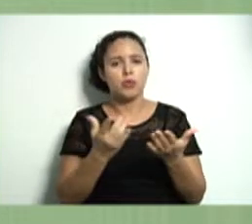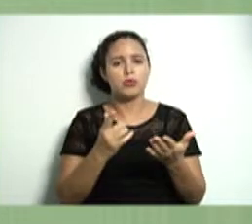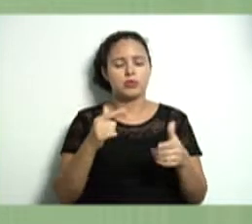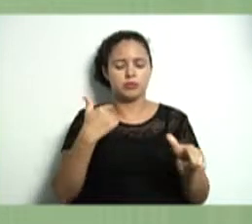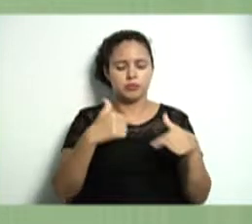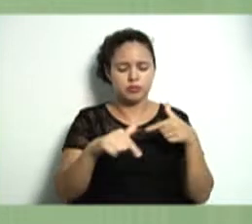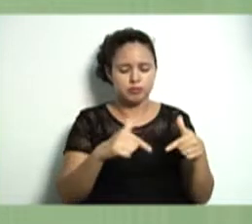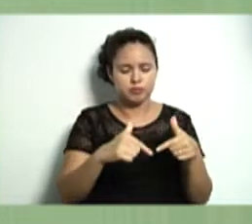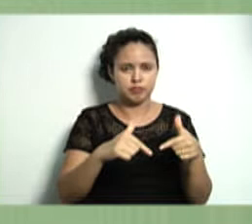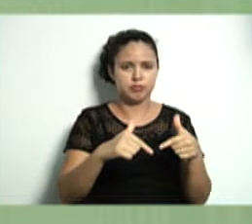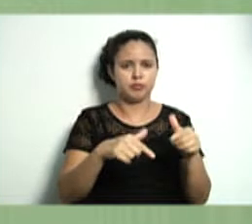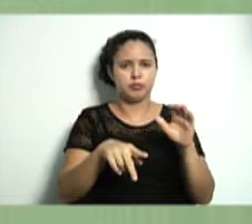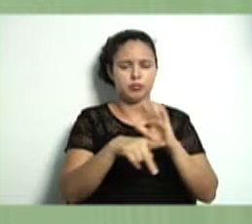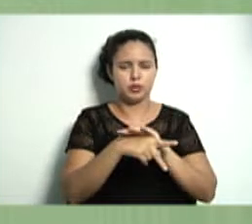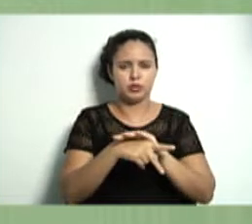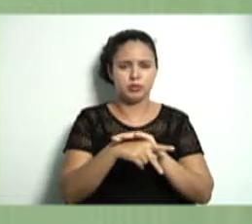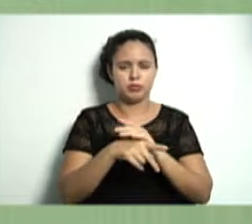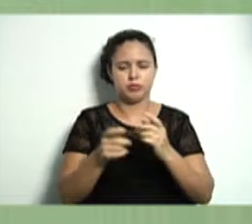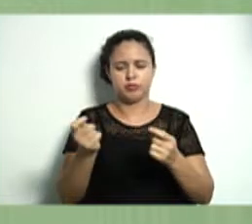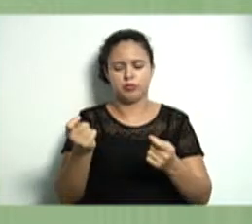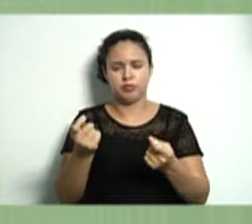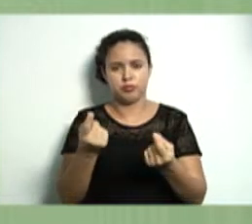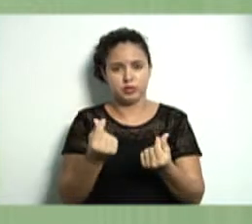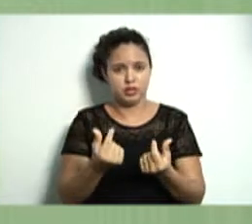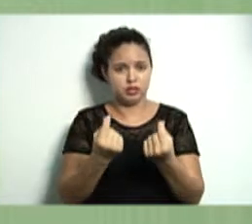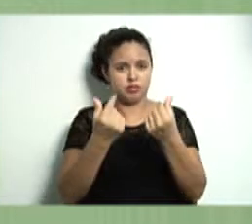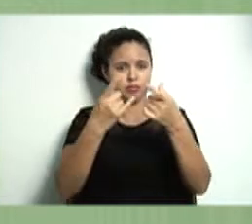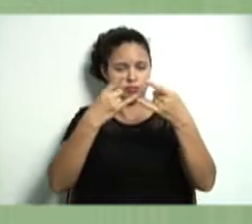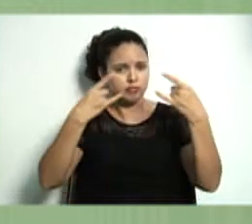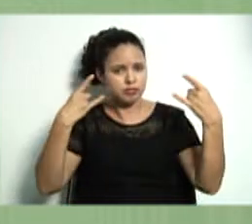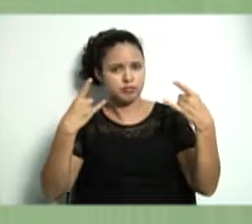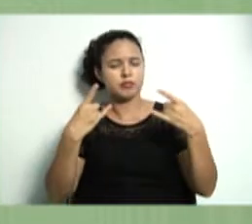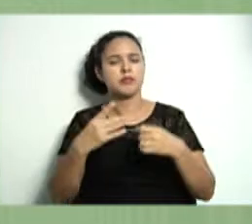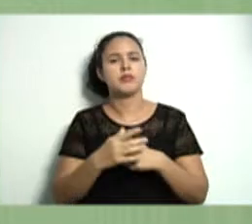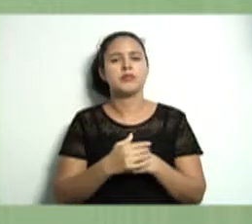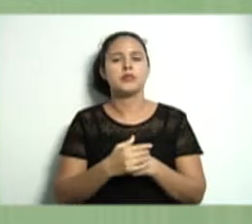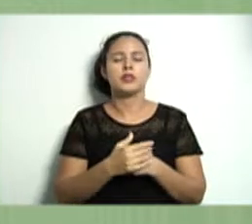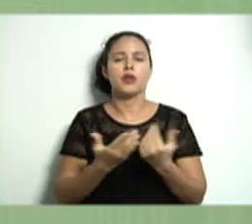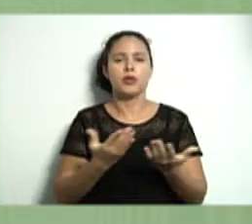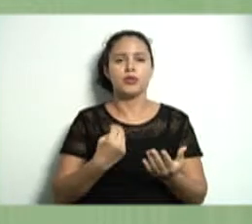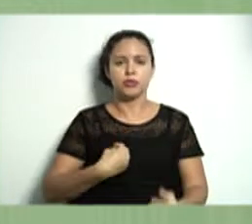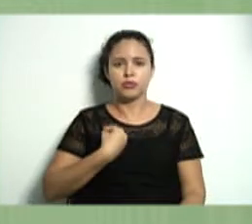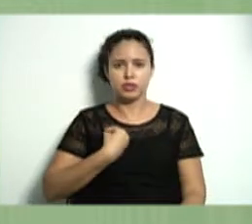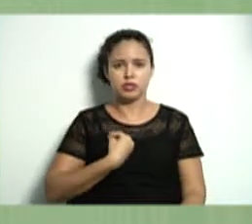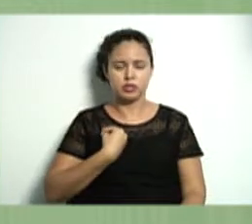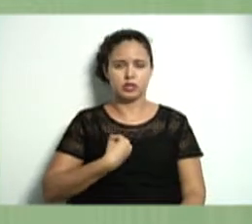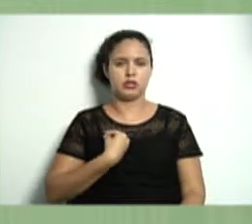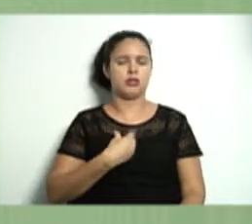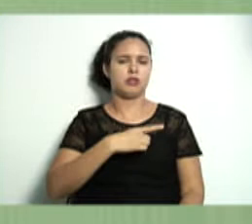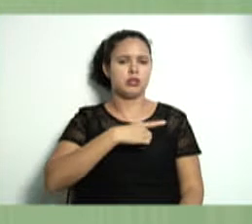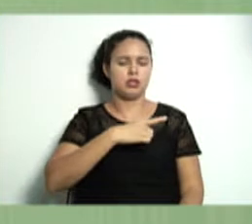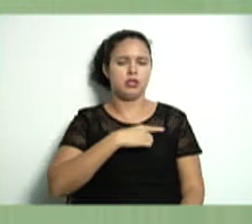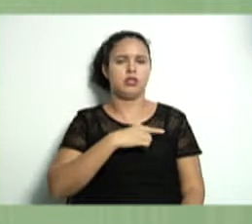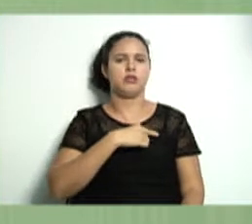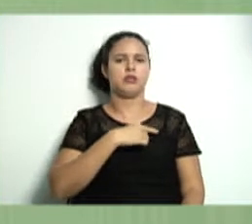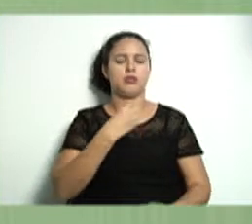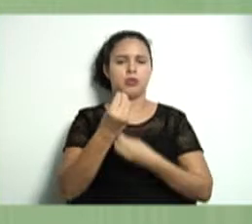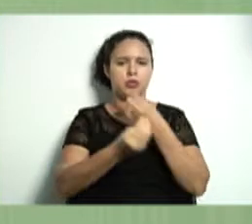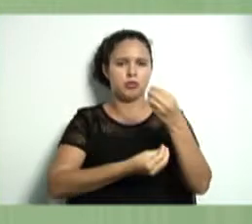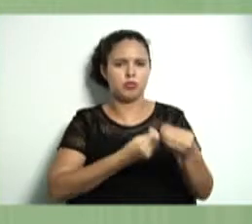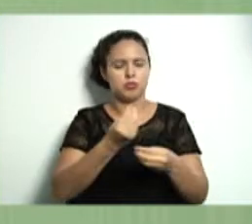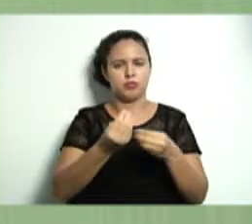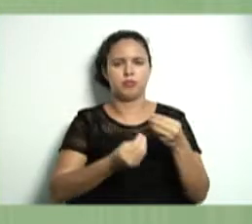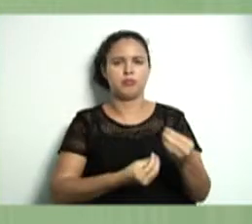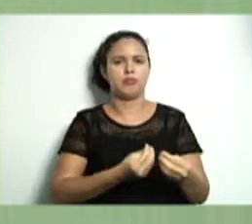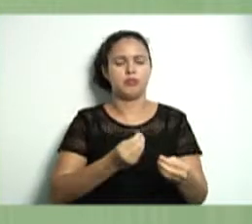produção capitalista. É o modo de produção em que nós vivemos, que nós produzimos a nossa